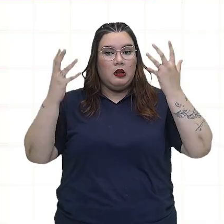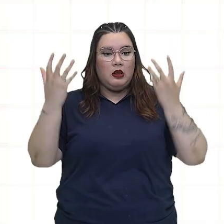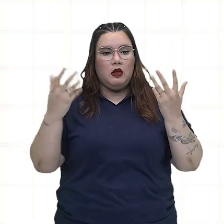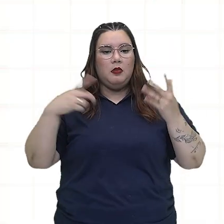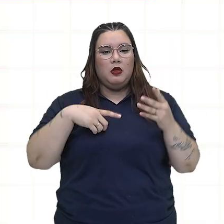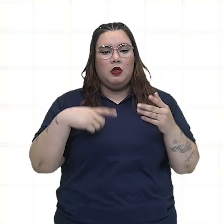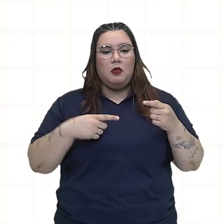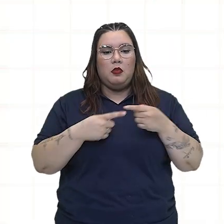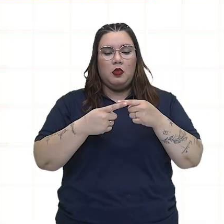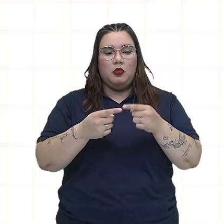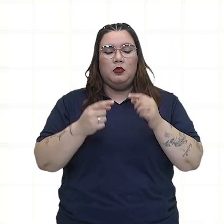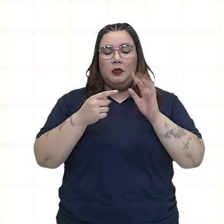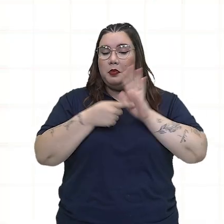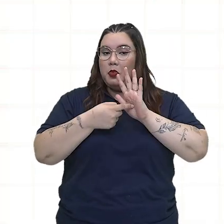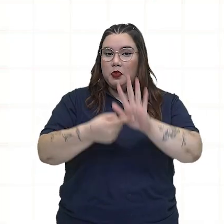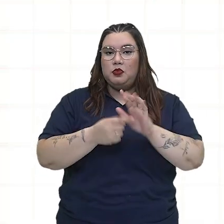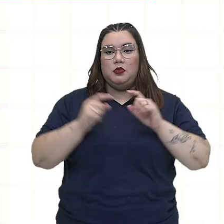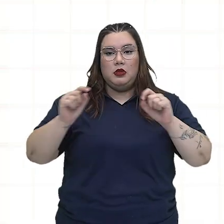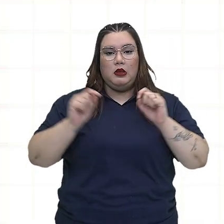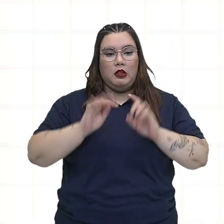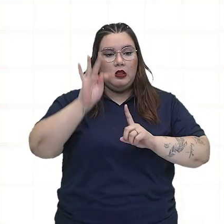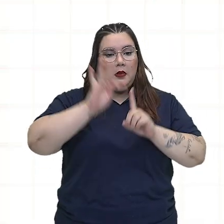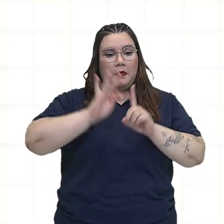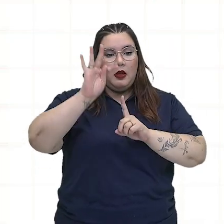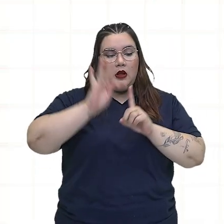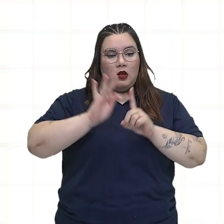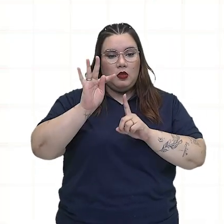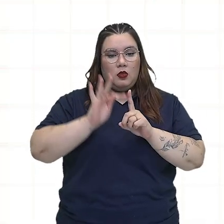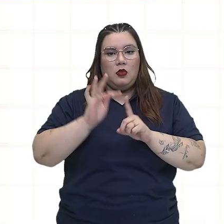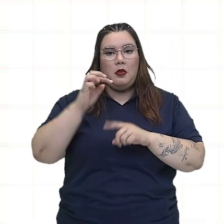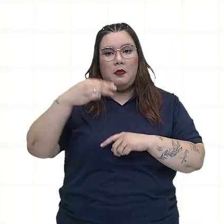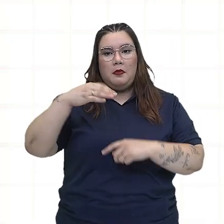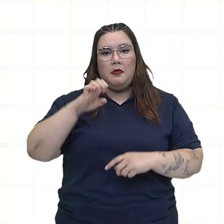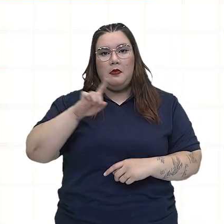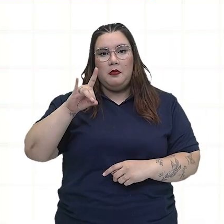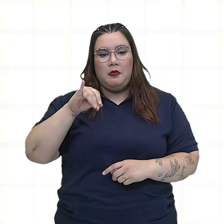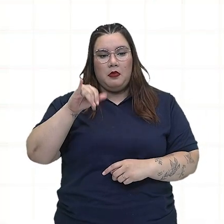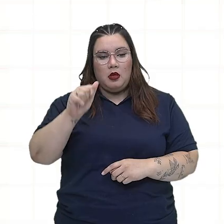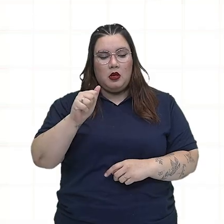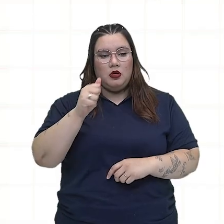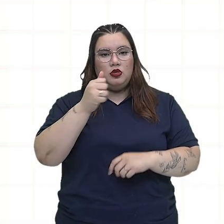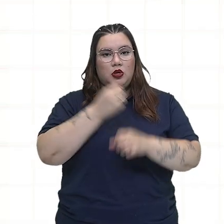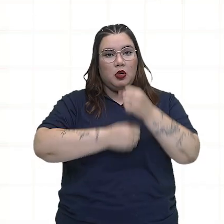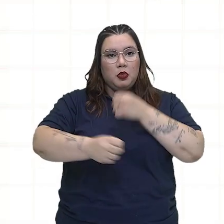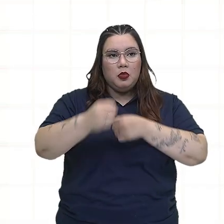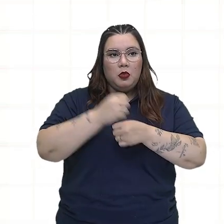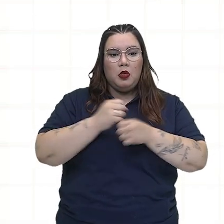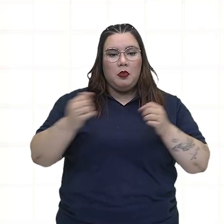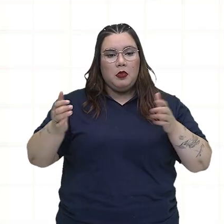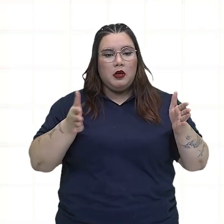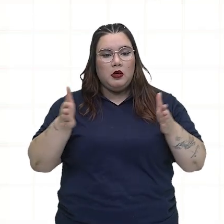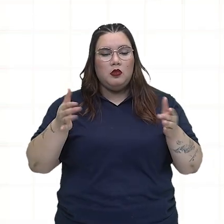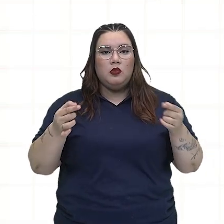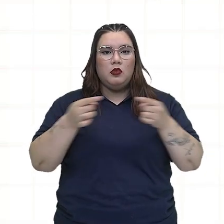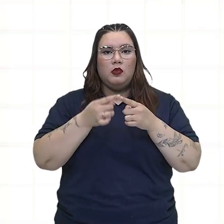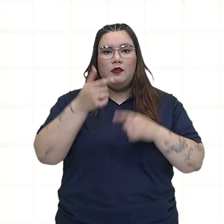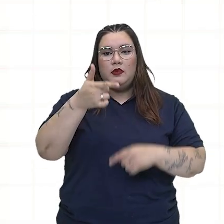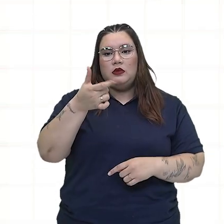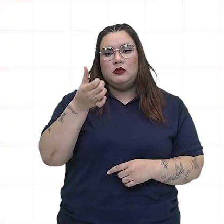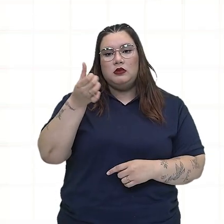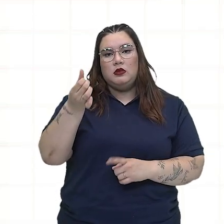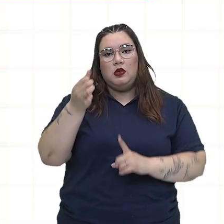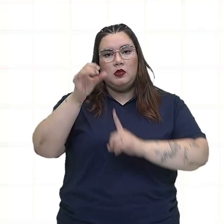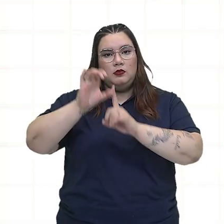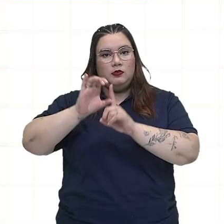torno de 26 graus Celsius. E o tipo de vegetação, ou melhor,